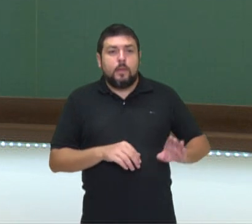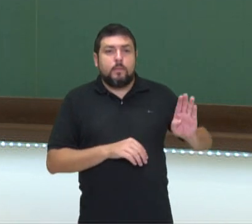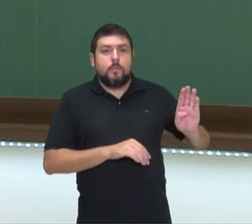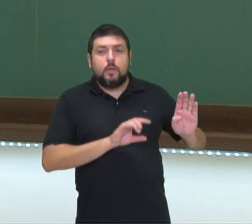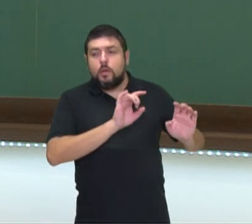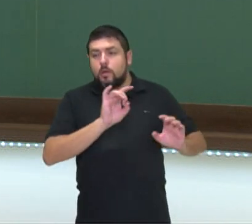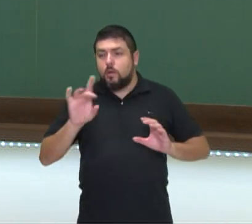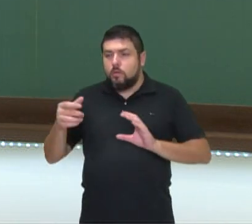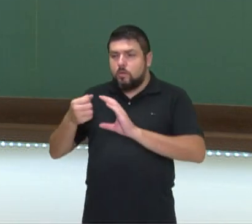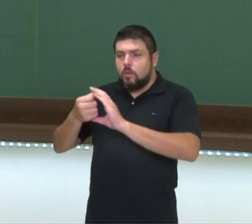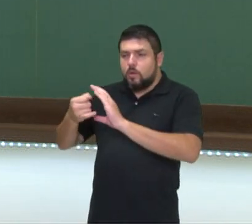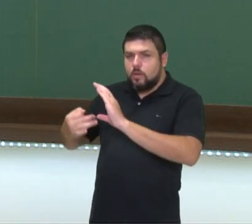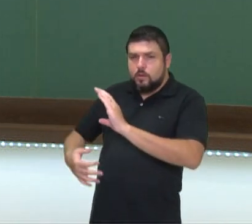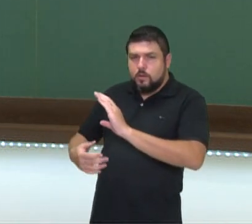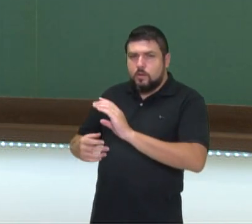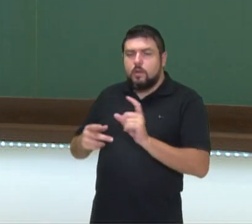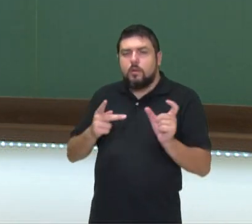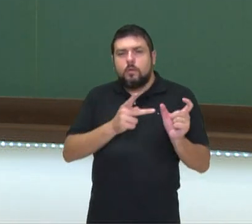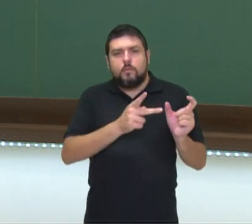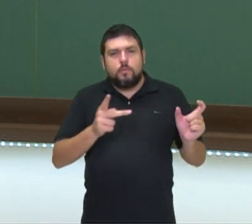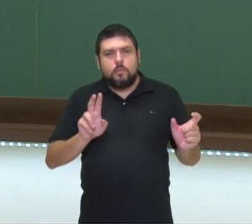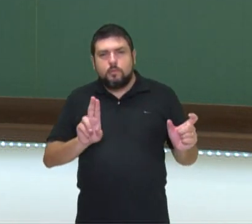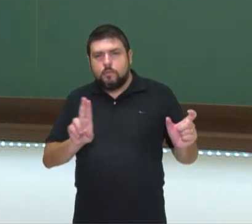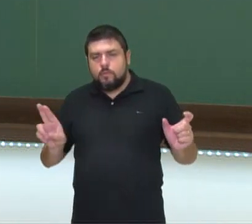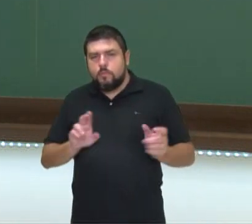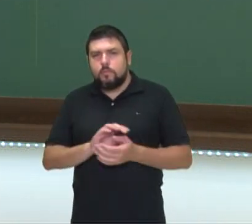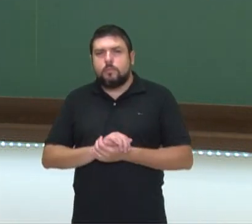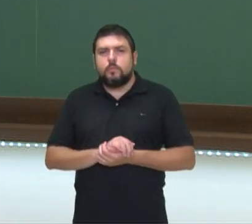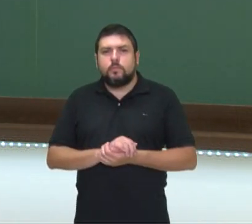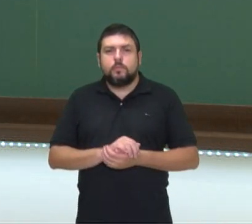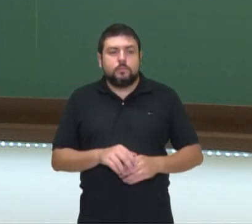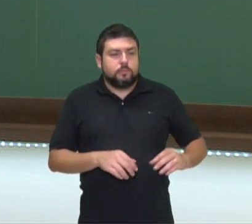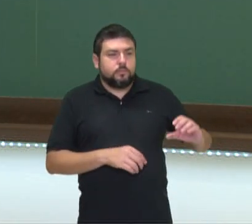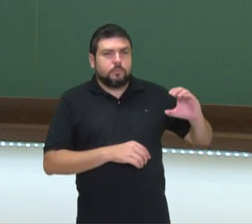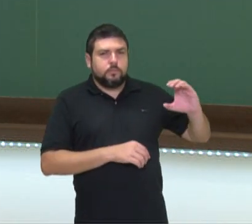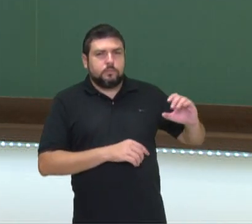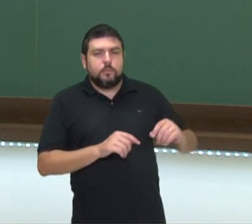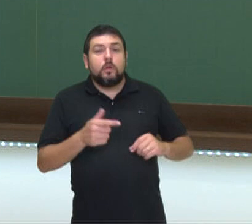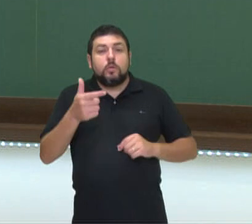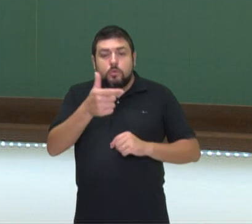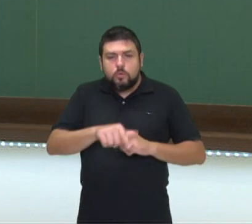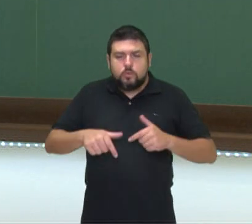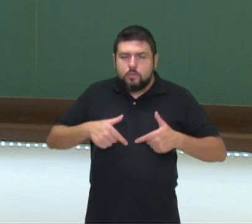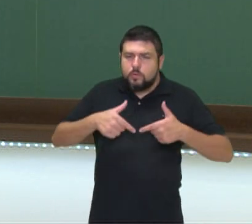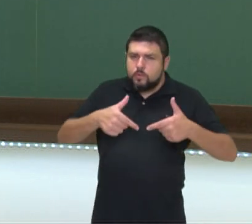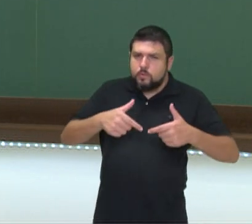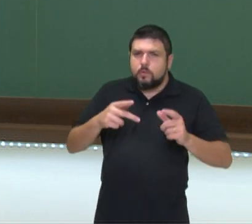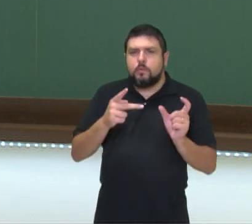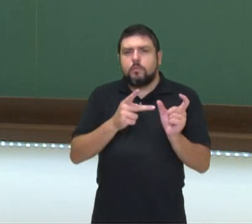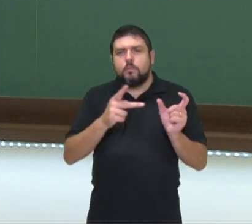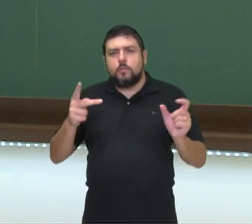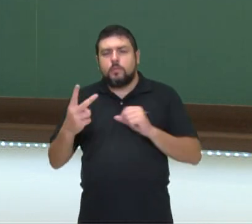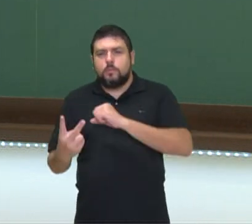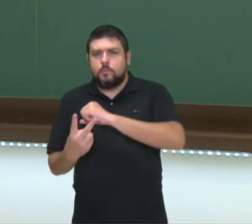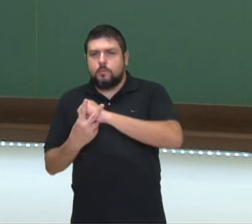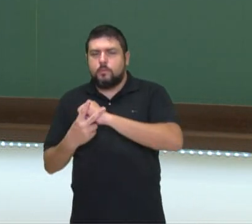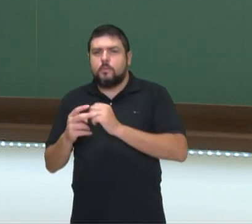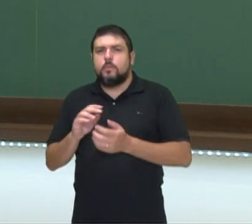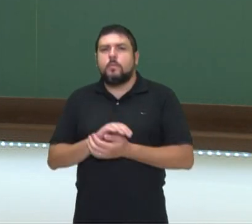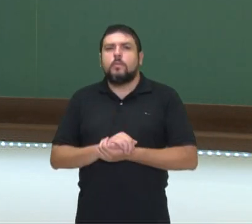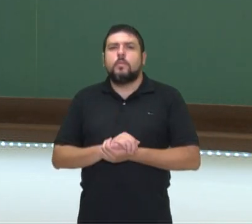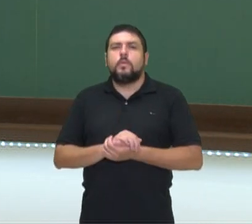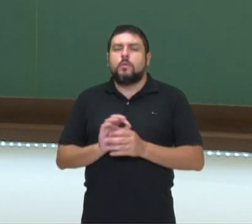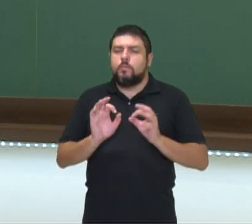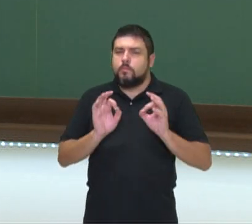característica. Então, nós temos um predicado nominal. Letra C, temos ação novamente, predicado verbal. Resposta certa mesmo,